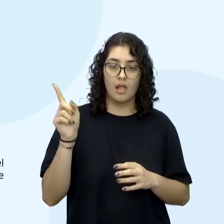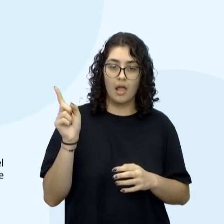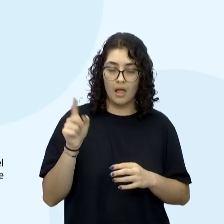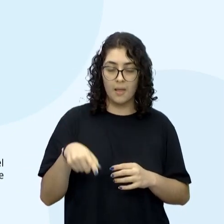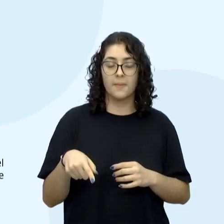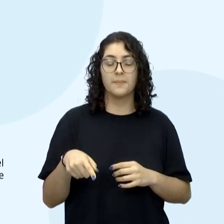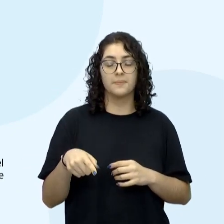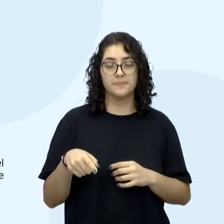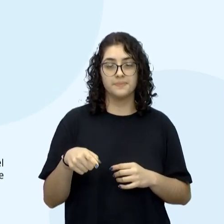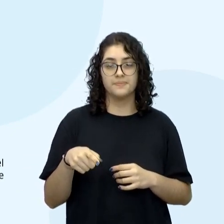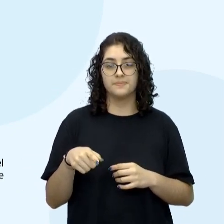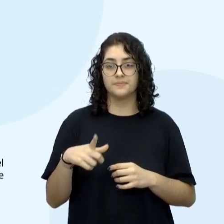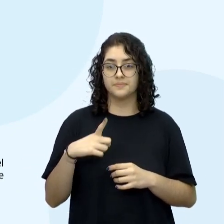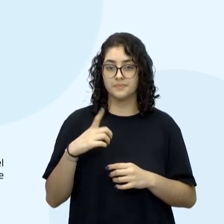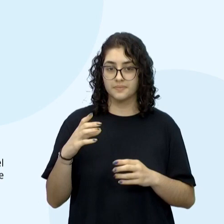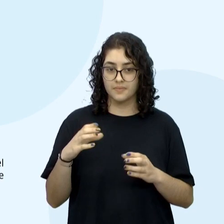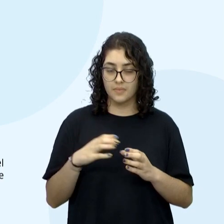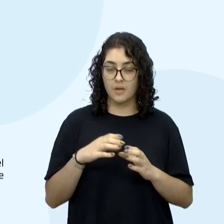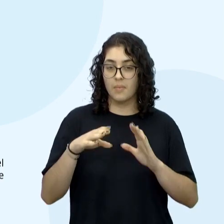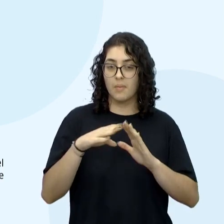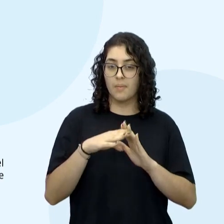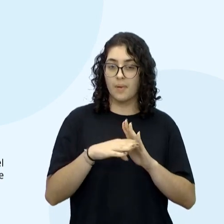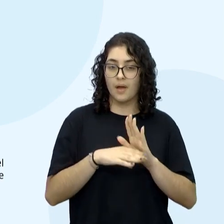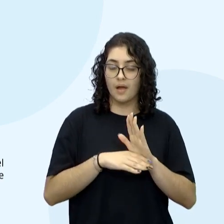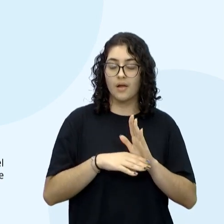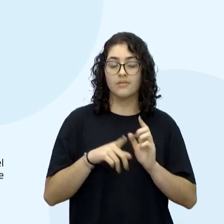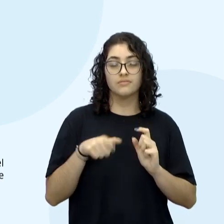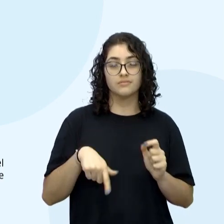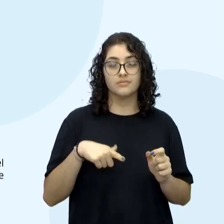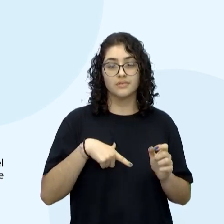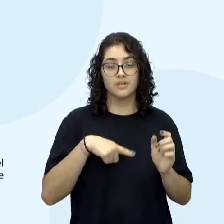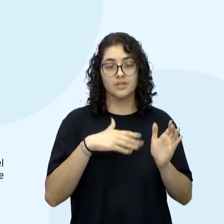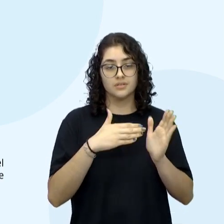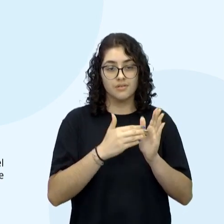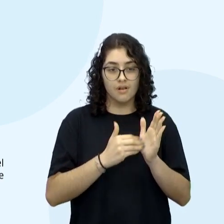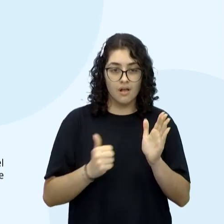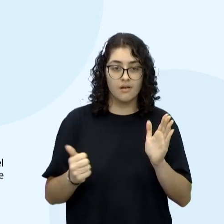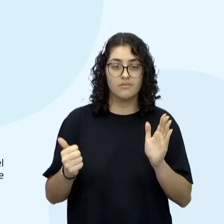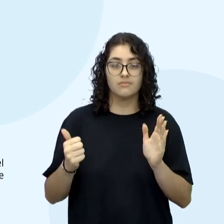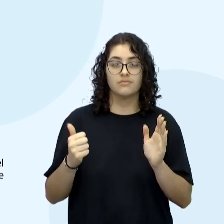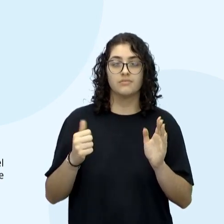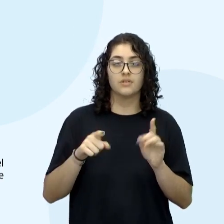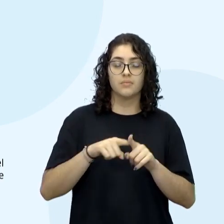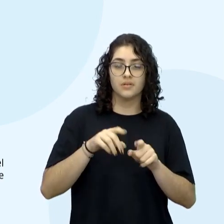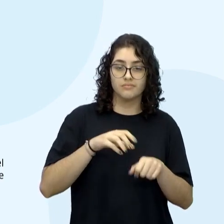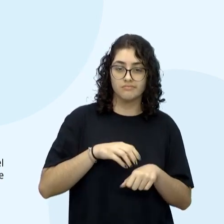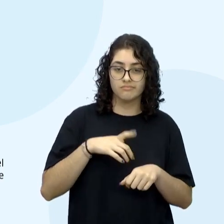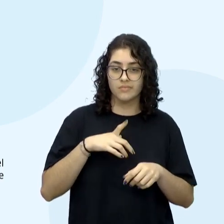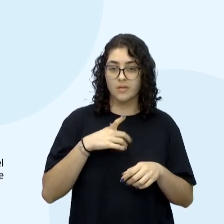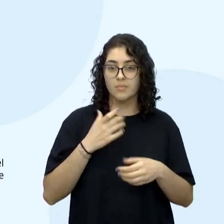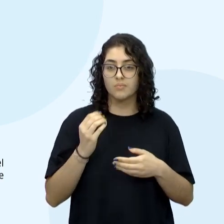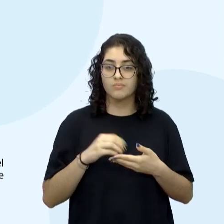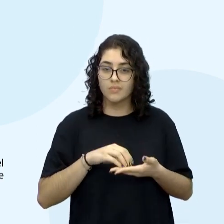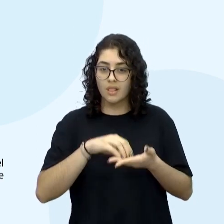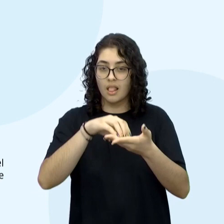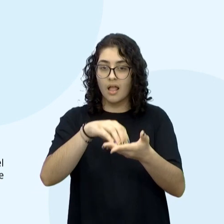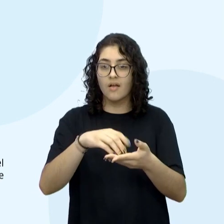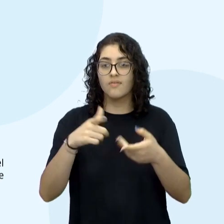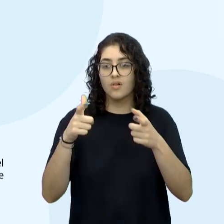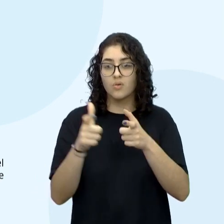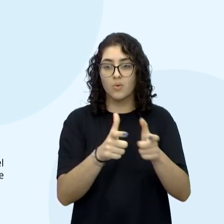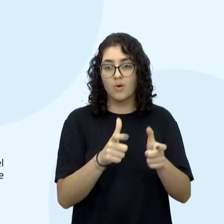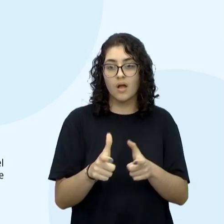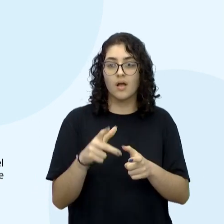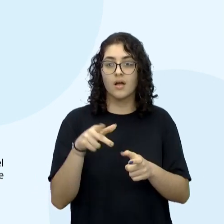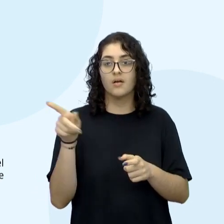ali um conjunto de processos que vai fazer a retirada e o transporte dos materiais que são gerados pelo intemperismo.